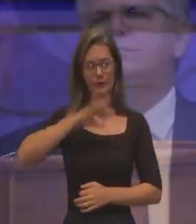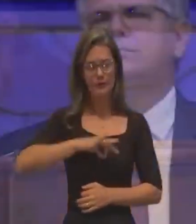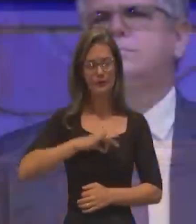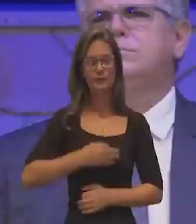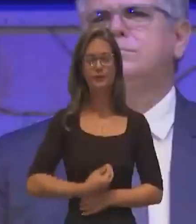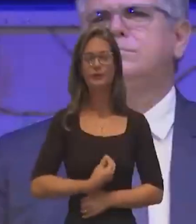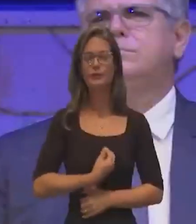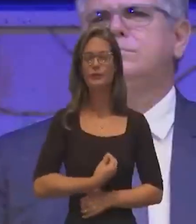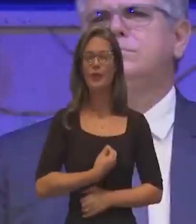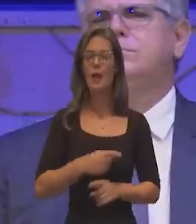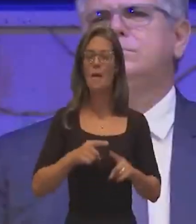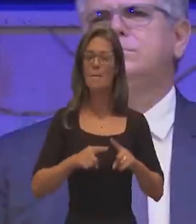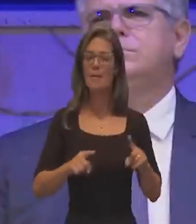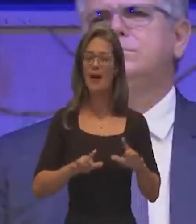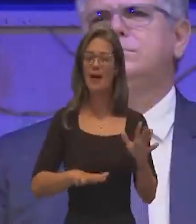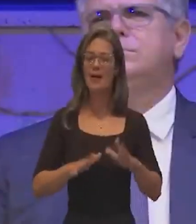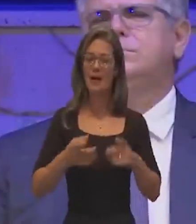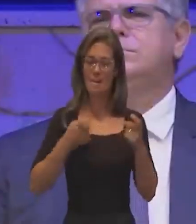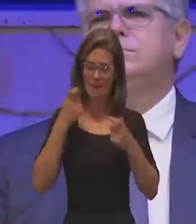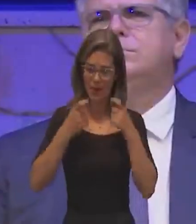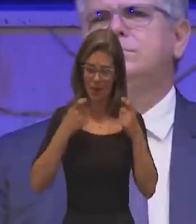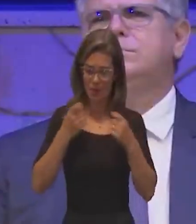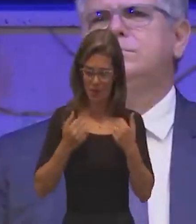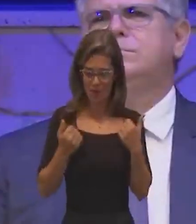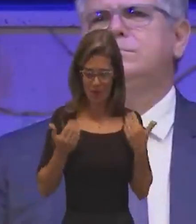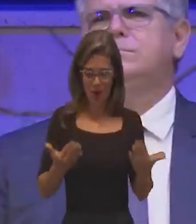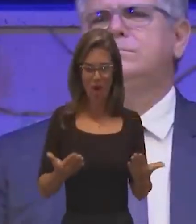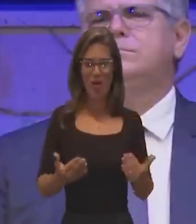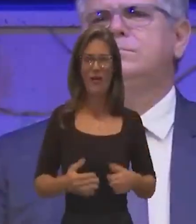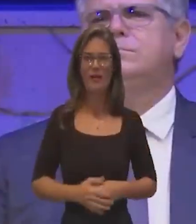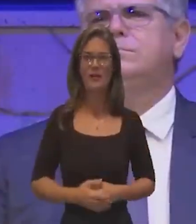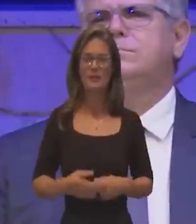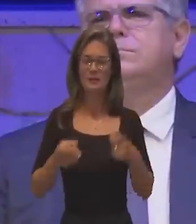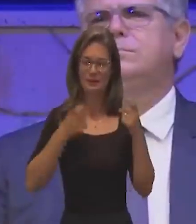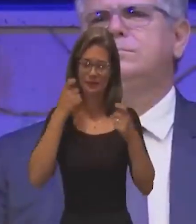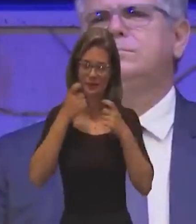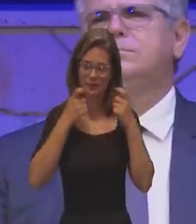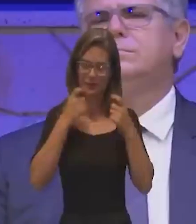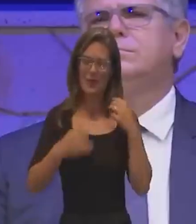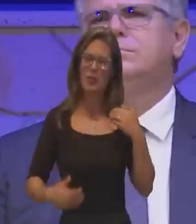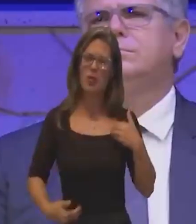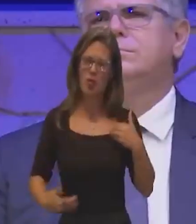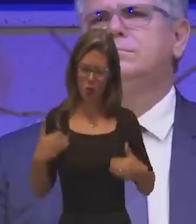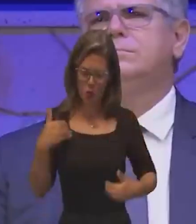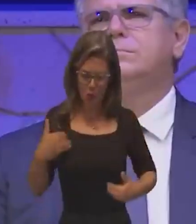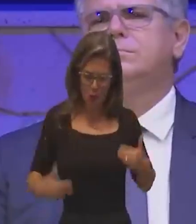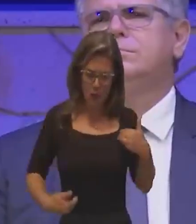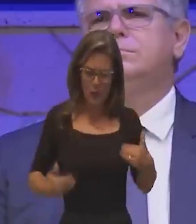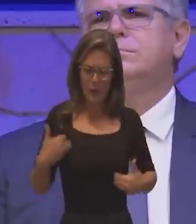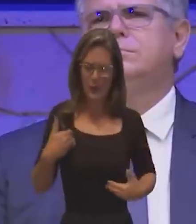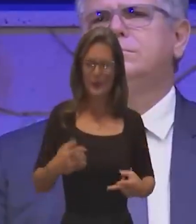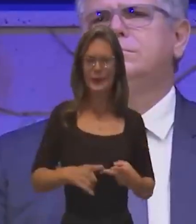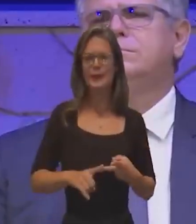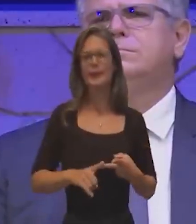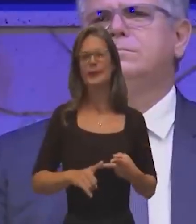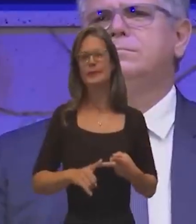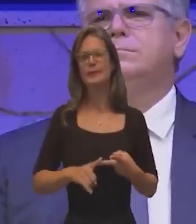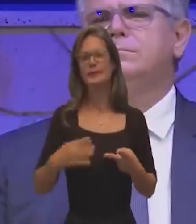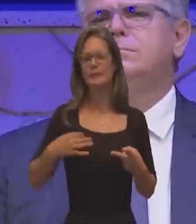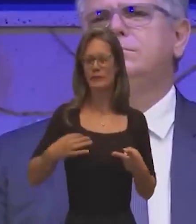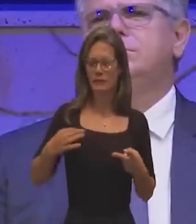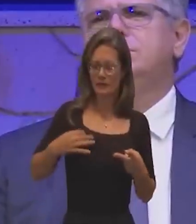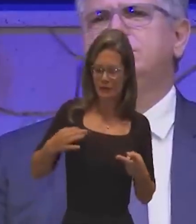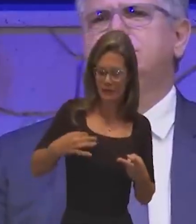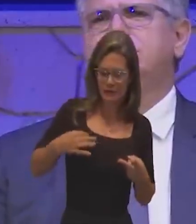vezes nos preocupamos com o nosso exterior, nos preocupamos com o nosso corpo, nos preocupamos com a nossa vestimenta,